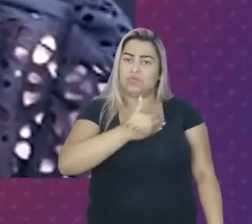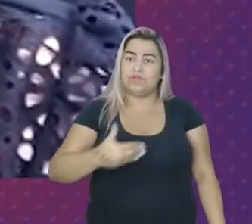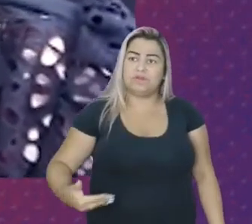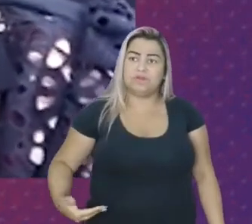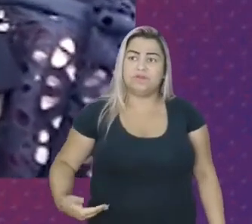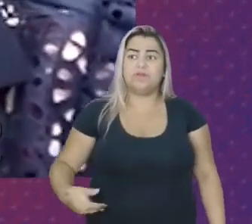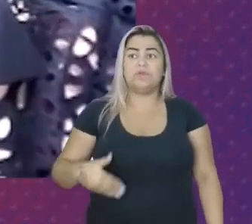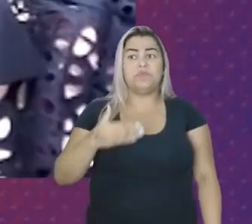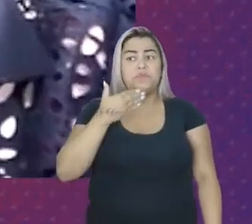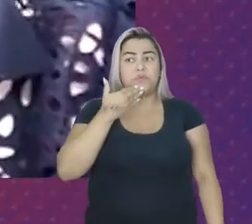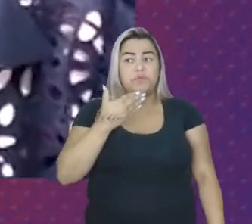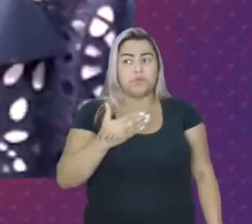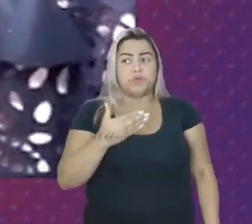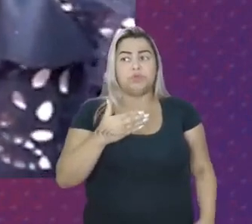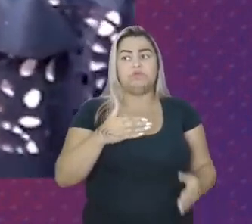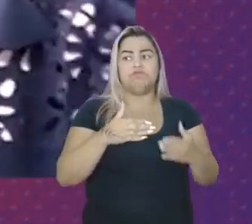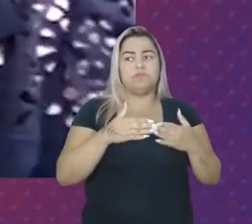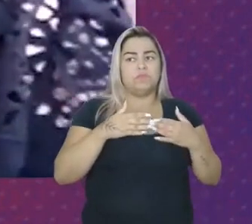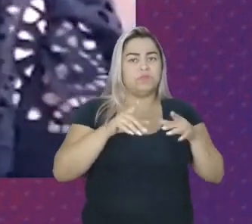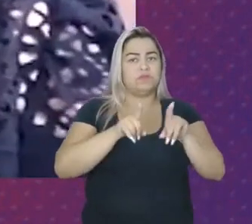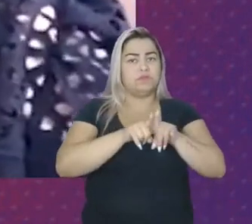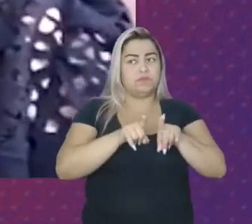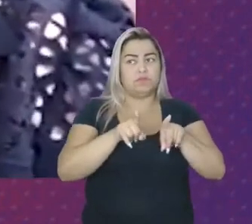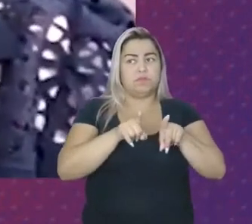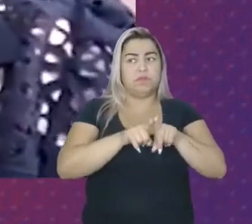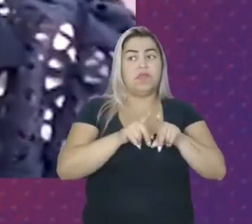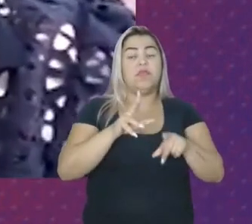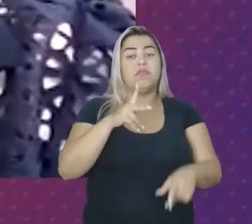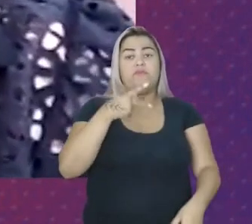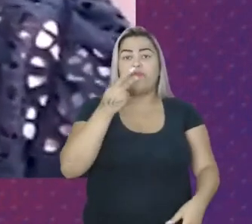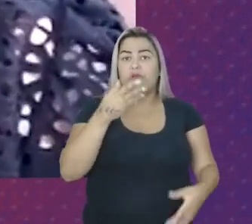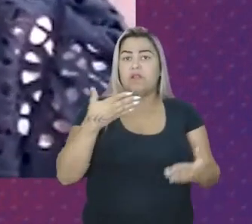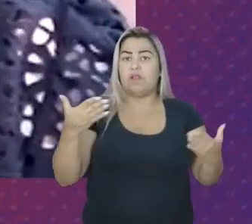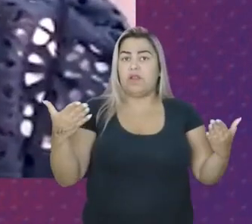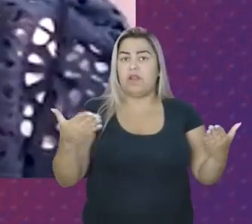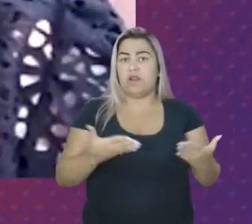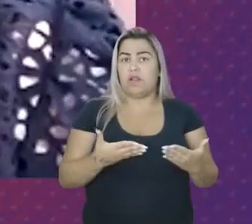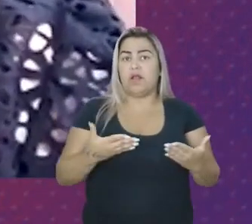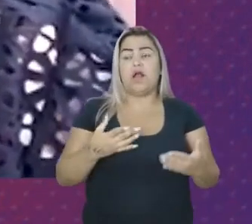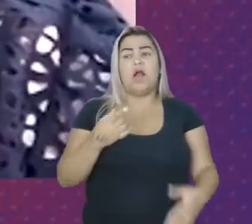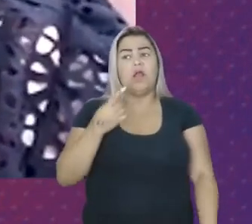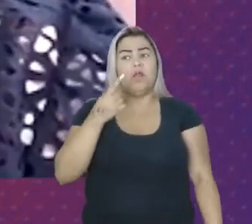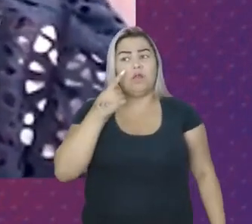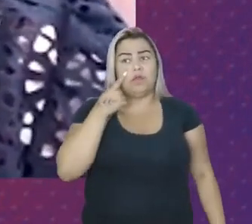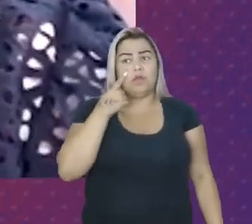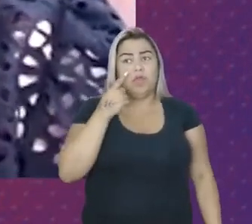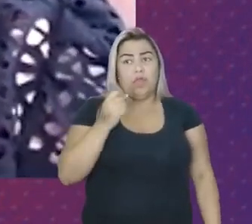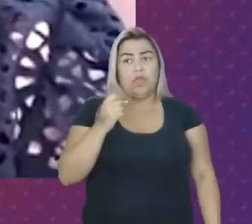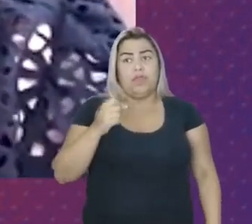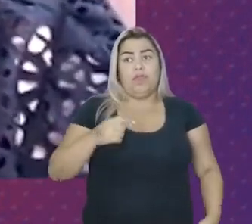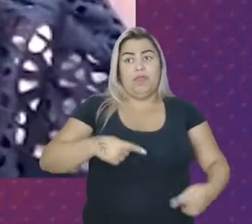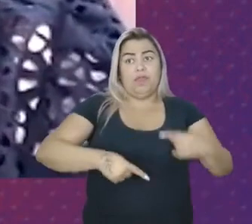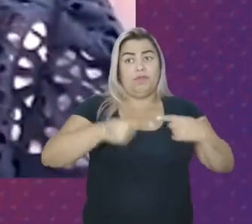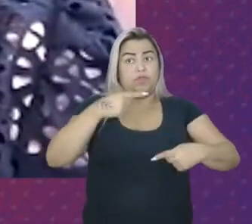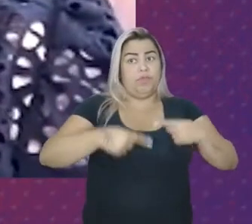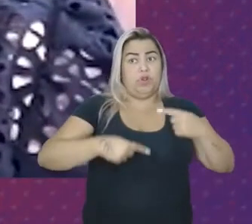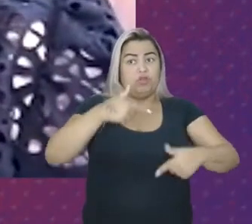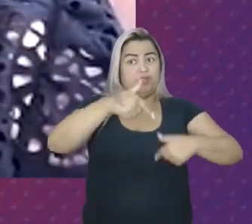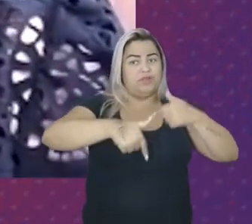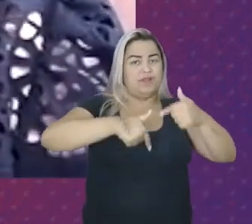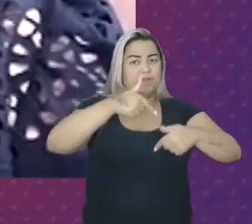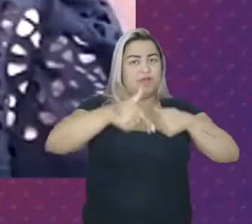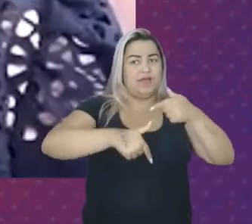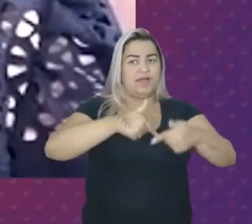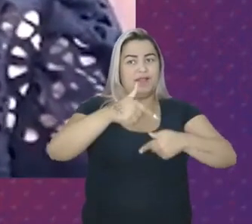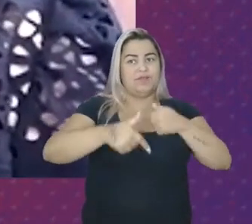de exercer, Então, falar hoje da questão da política de